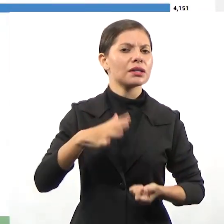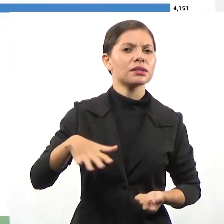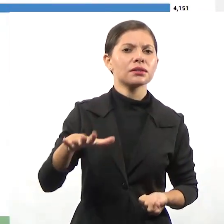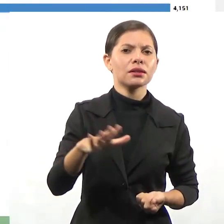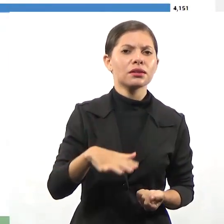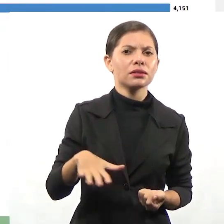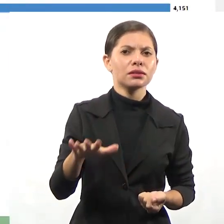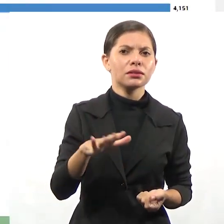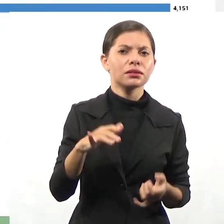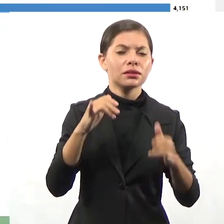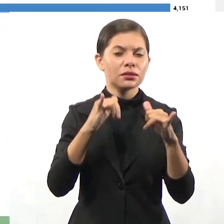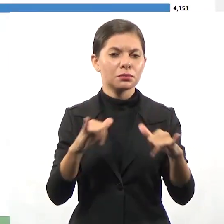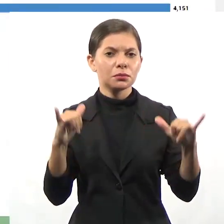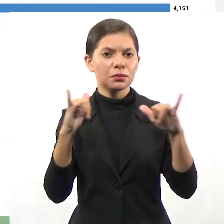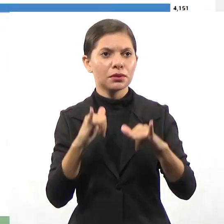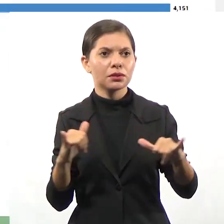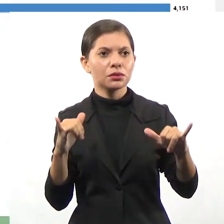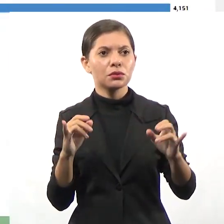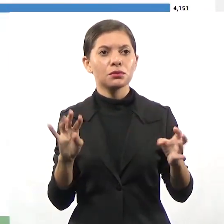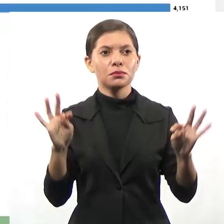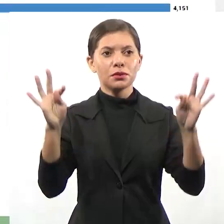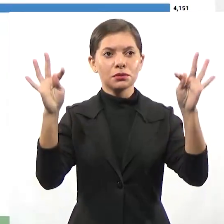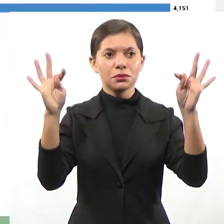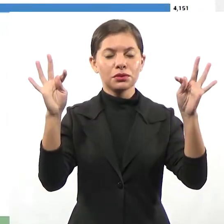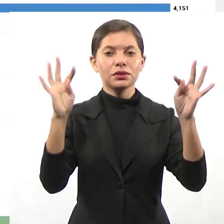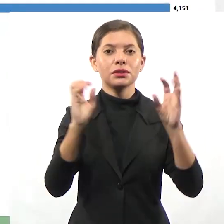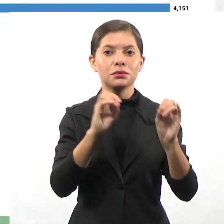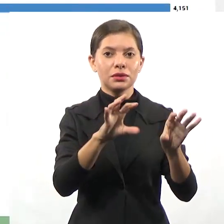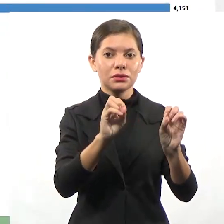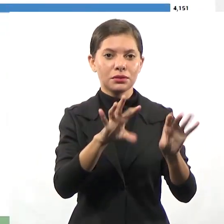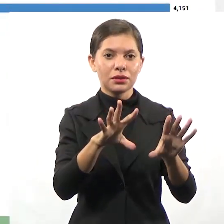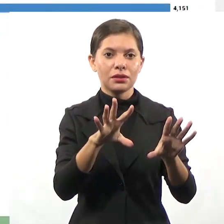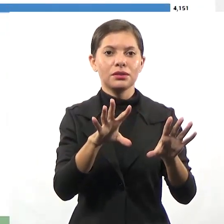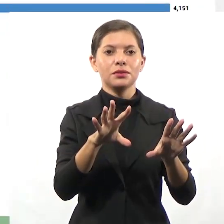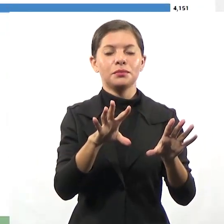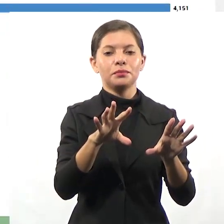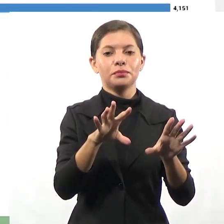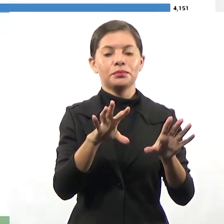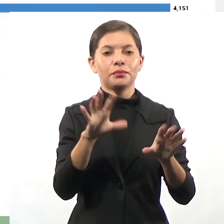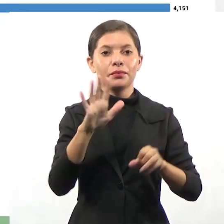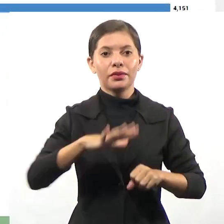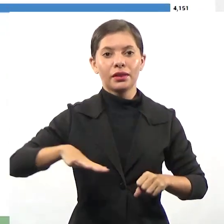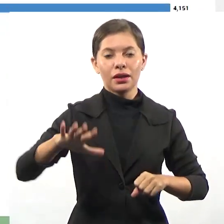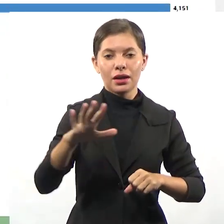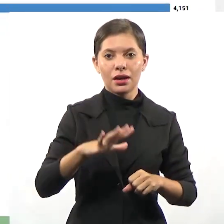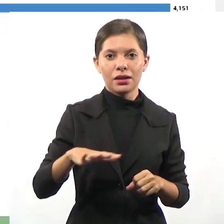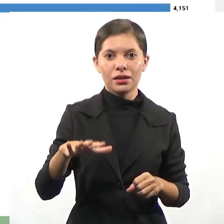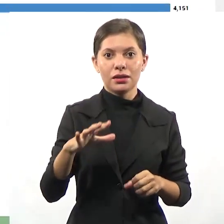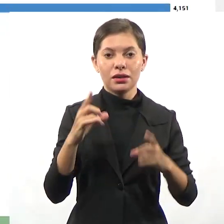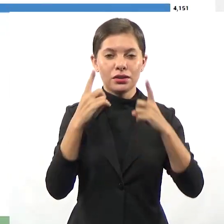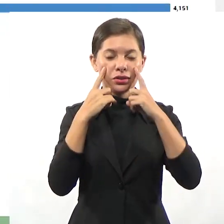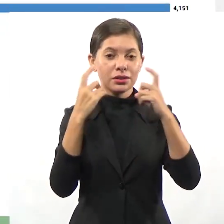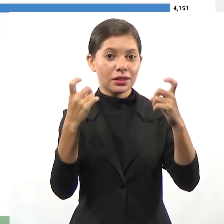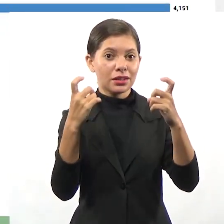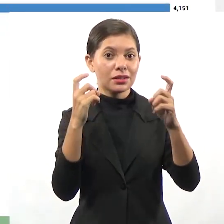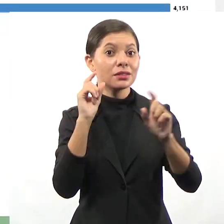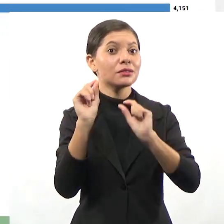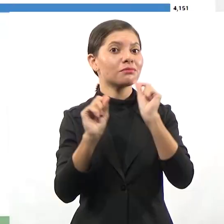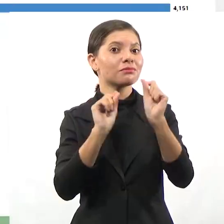obviamente, a área de maior interesse para tecnologias educacionais é a área de educação, mas também seguido pela área de